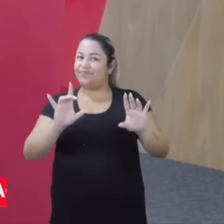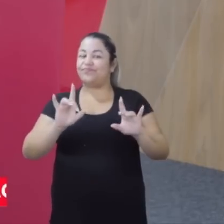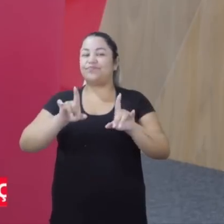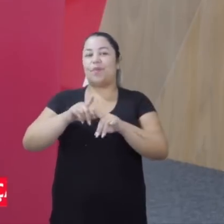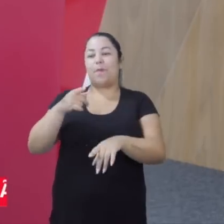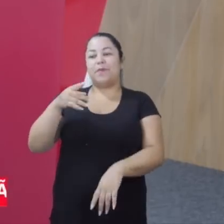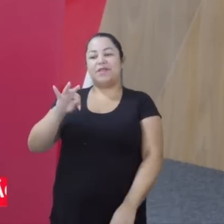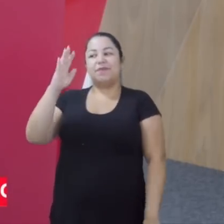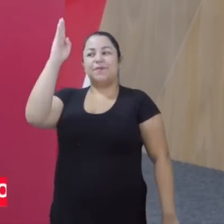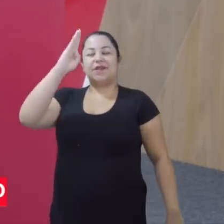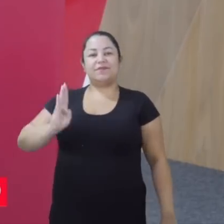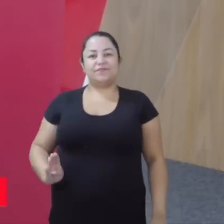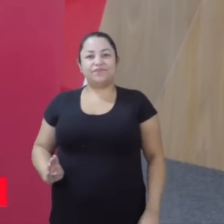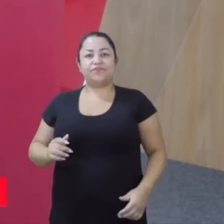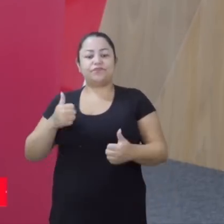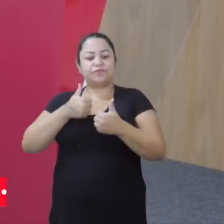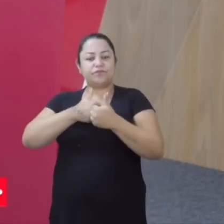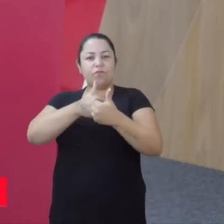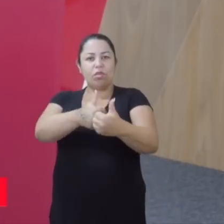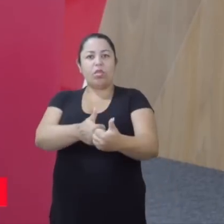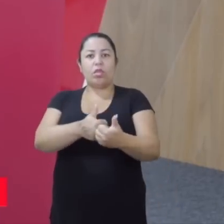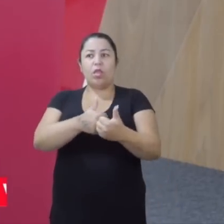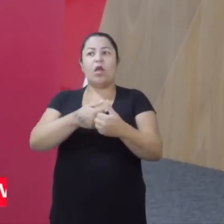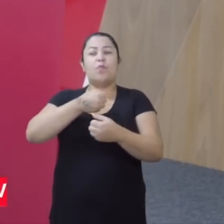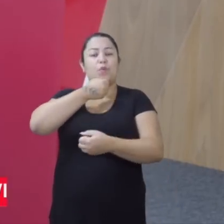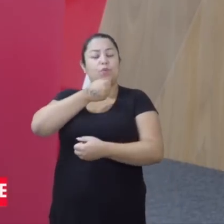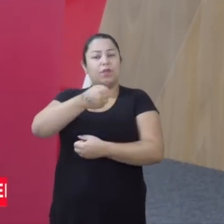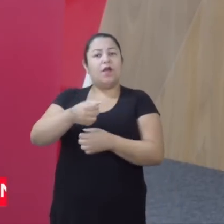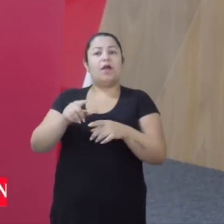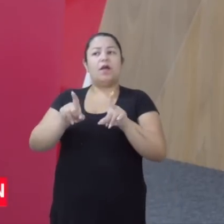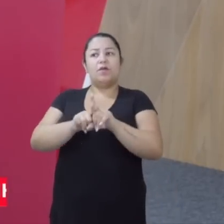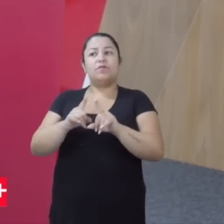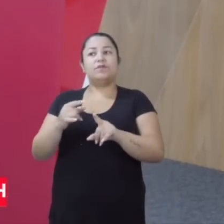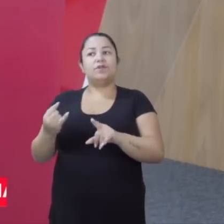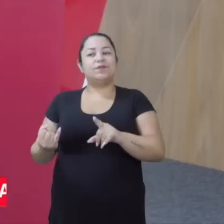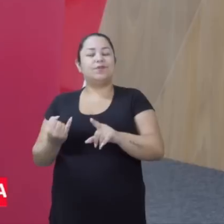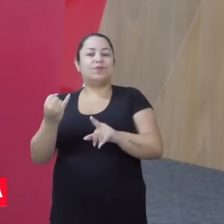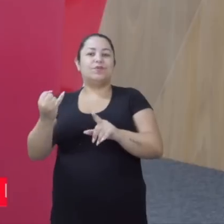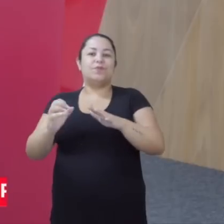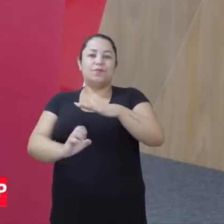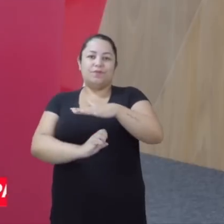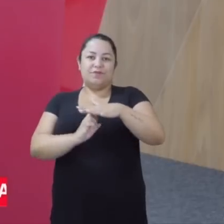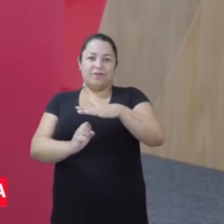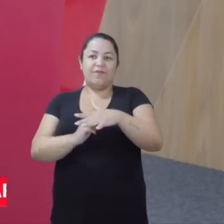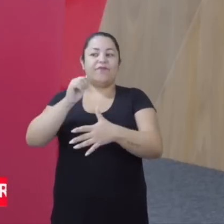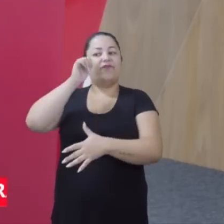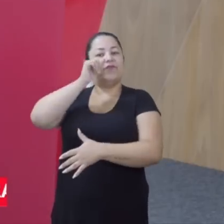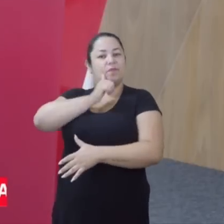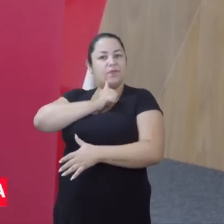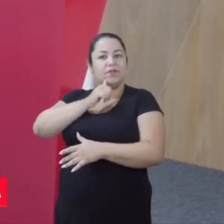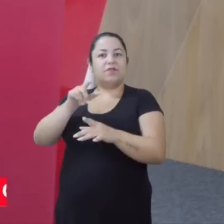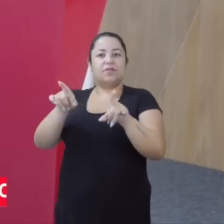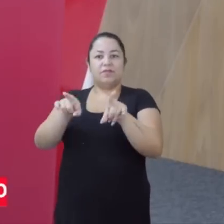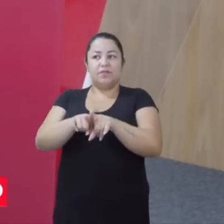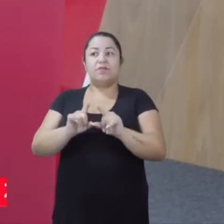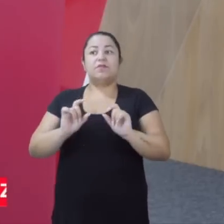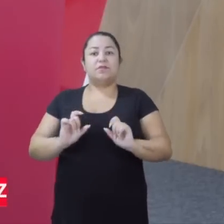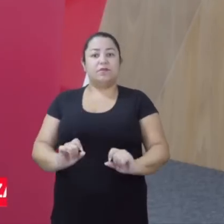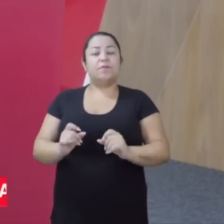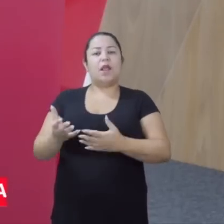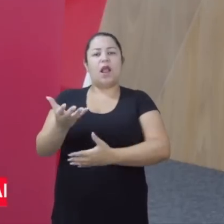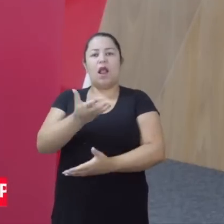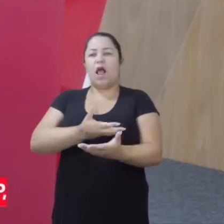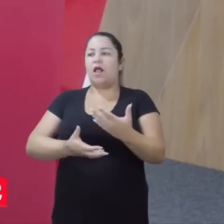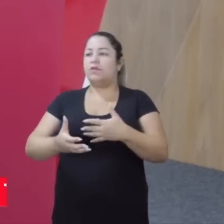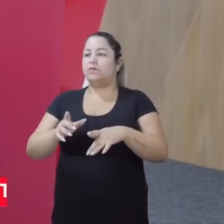Brasil. Você acompanha reportagens inéditas sobre empreendedorismo feminino, a lei da